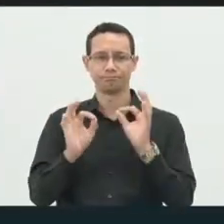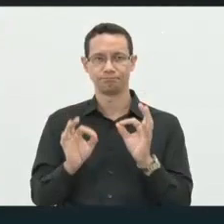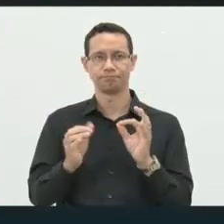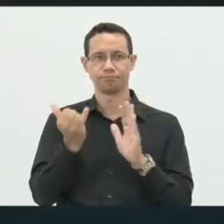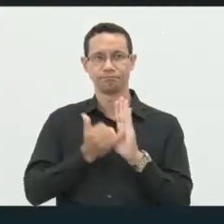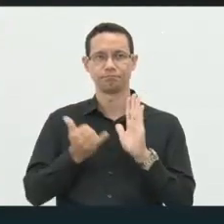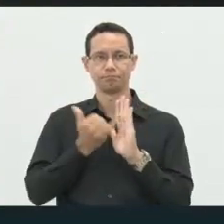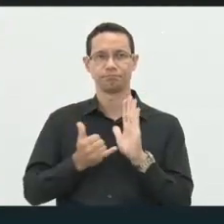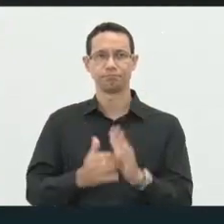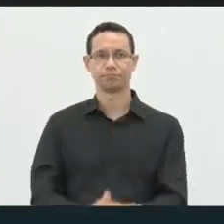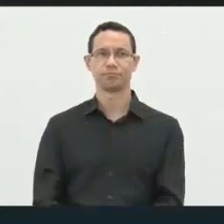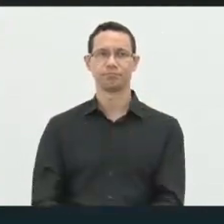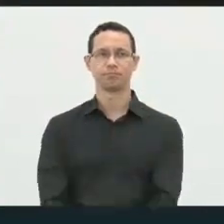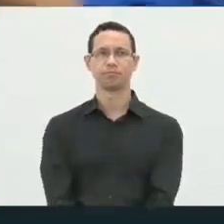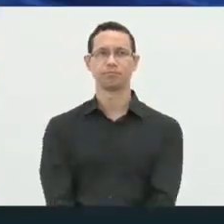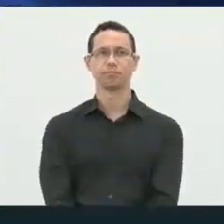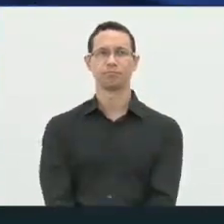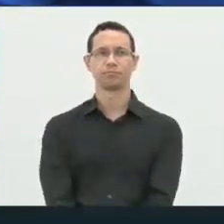delas